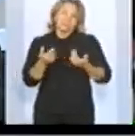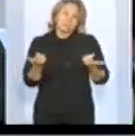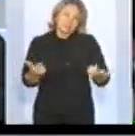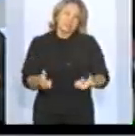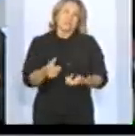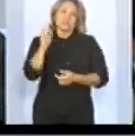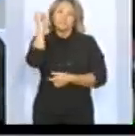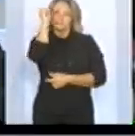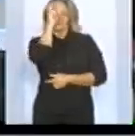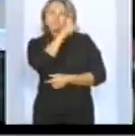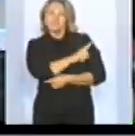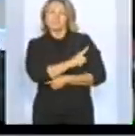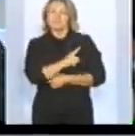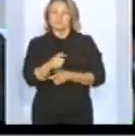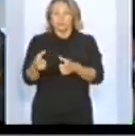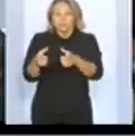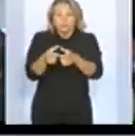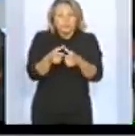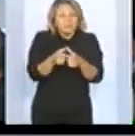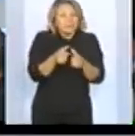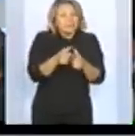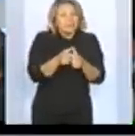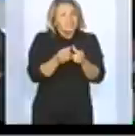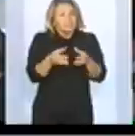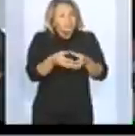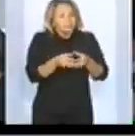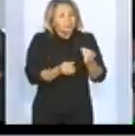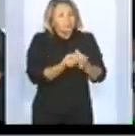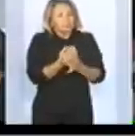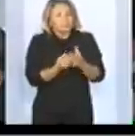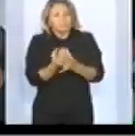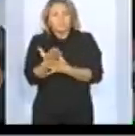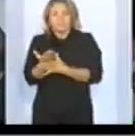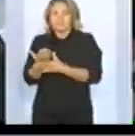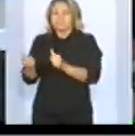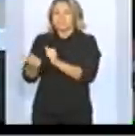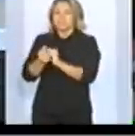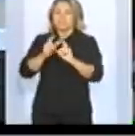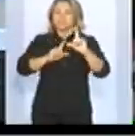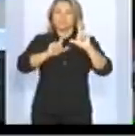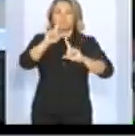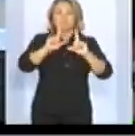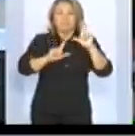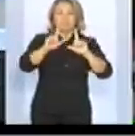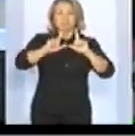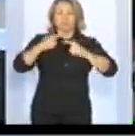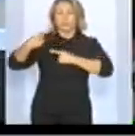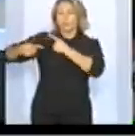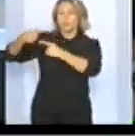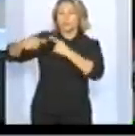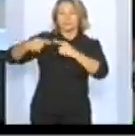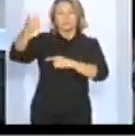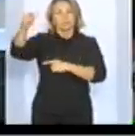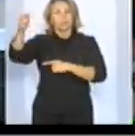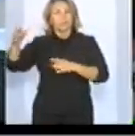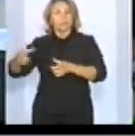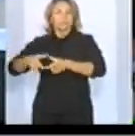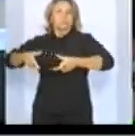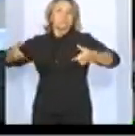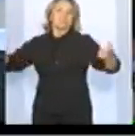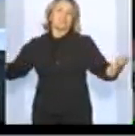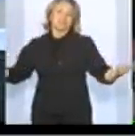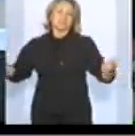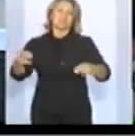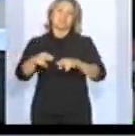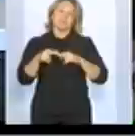vai dificultar que esses pequenos operadores concorram com os grandes operadores nacionais, porque eles é que vão ter a cara local